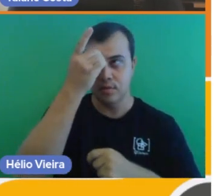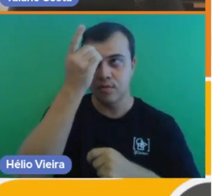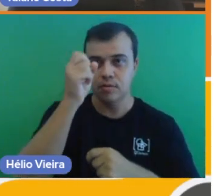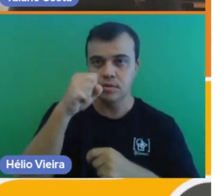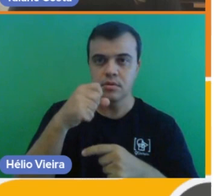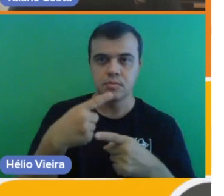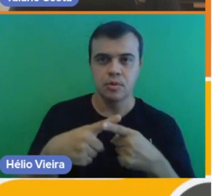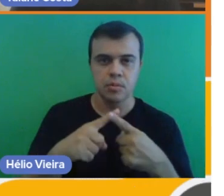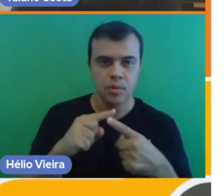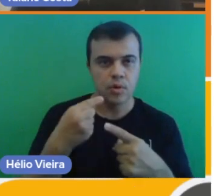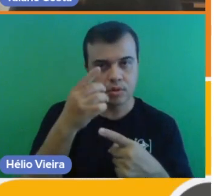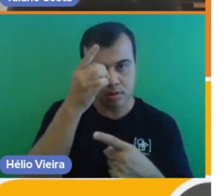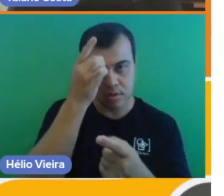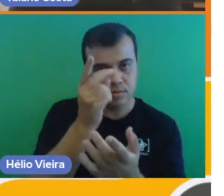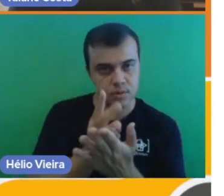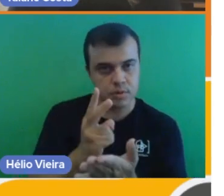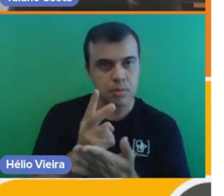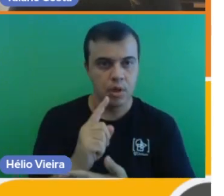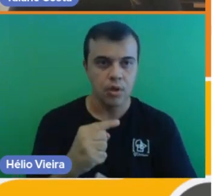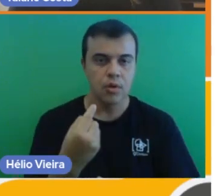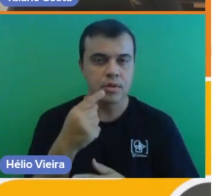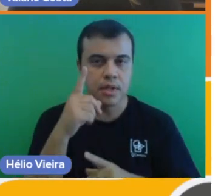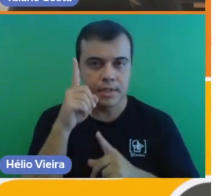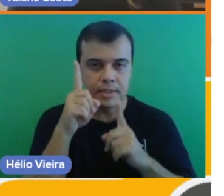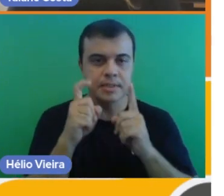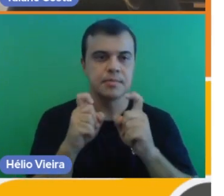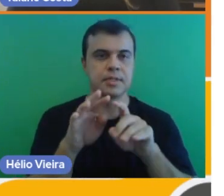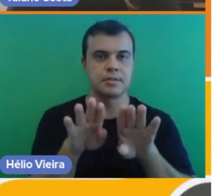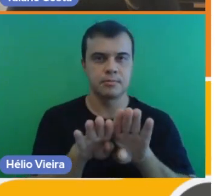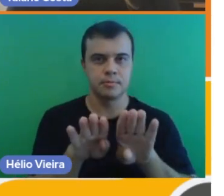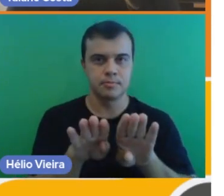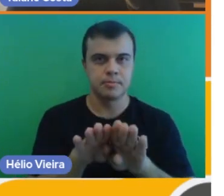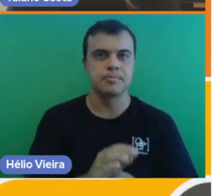nas nossas criações e nas nossas expressões também.